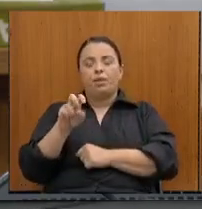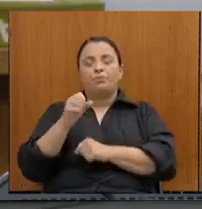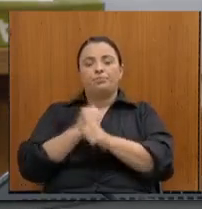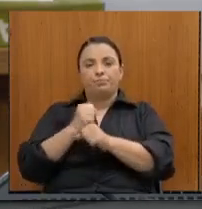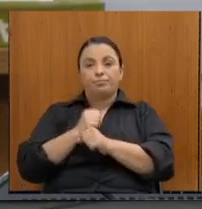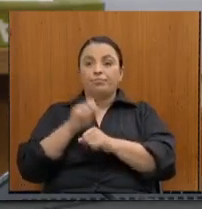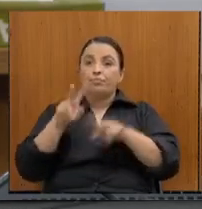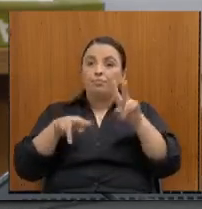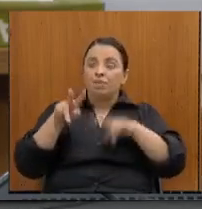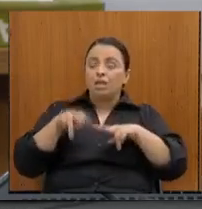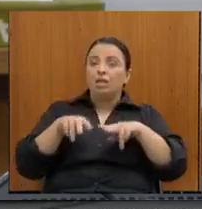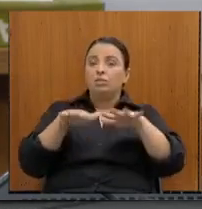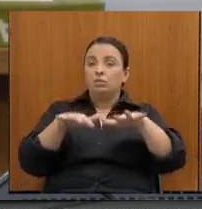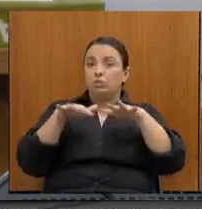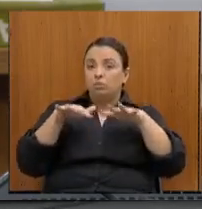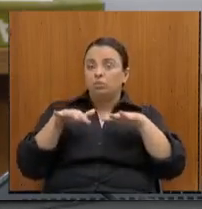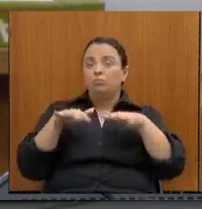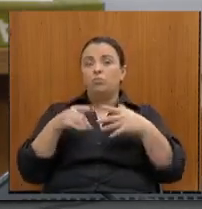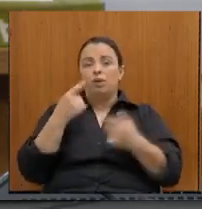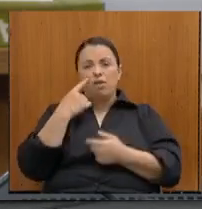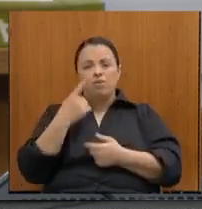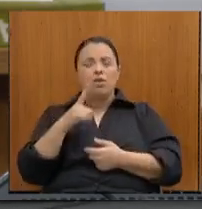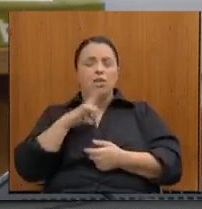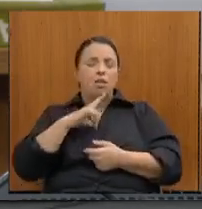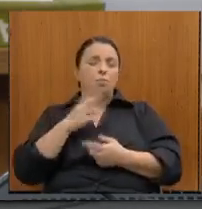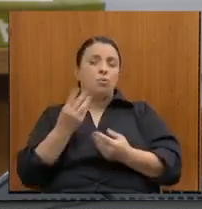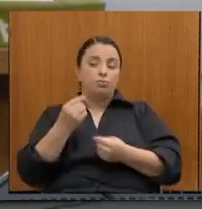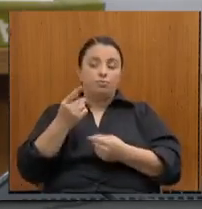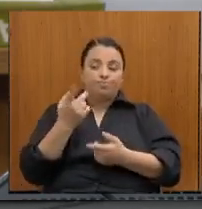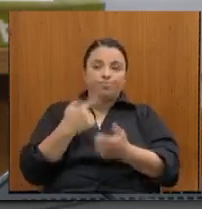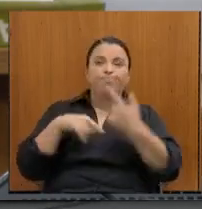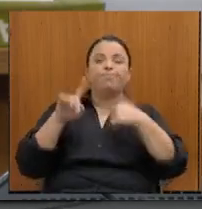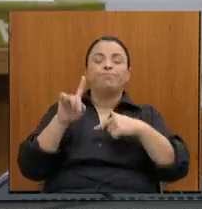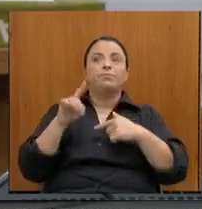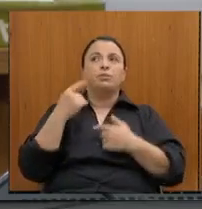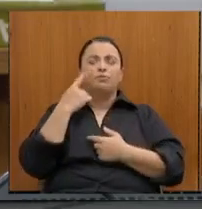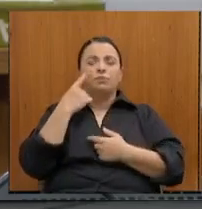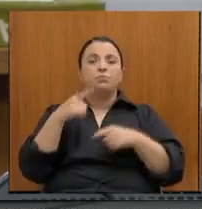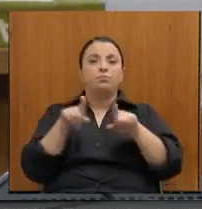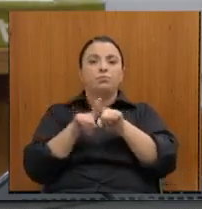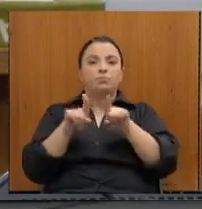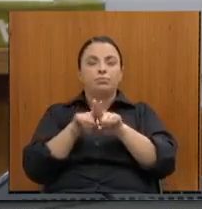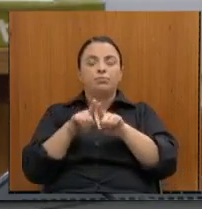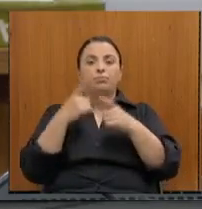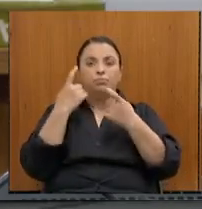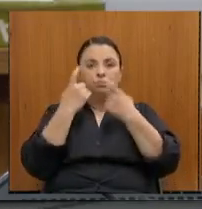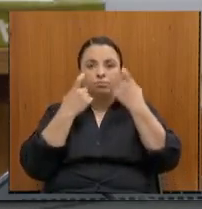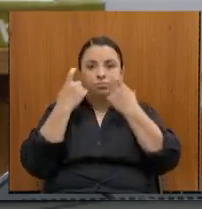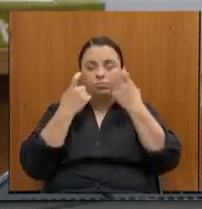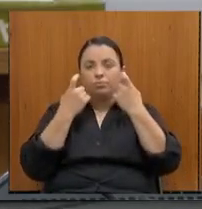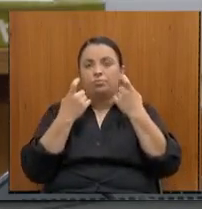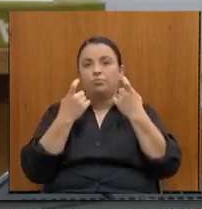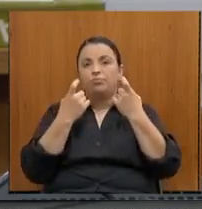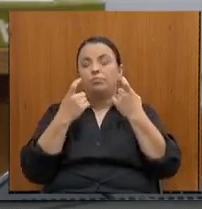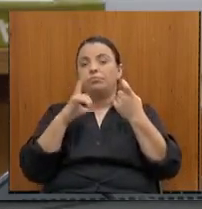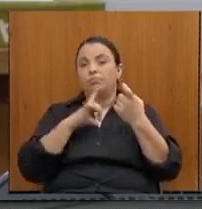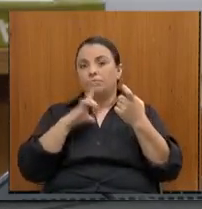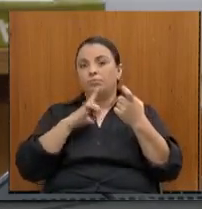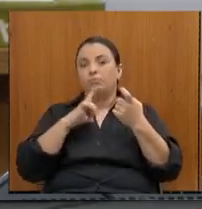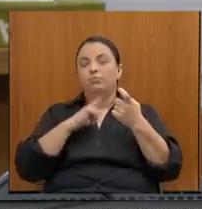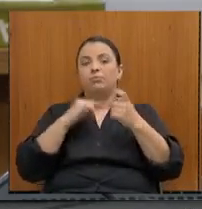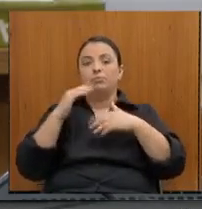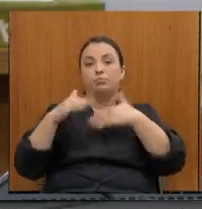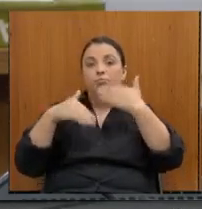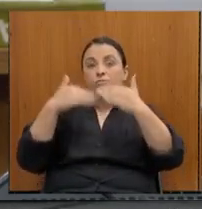que tá acontecendo Então muita evolução e vemos também a preocupação porque também o meu ao junto com a evolução